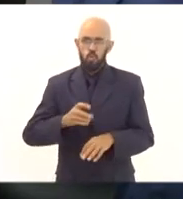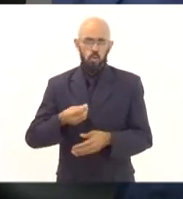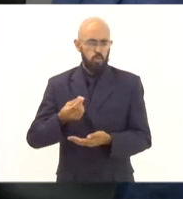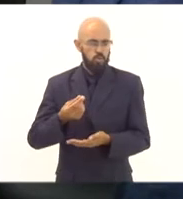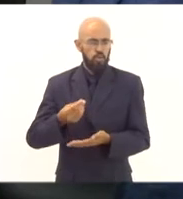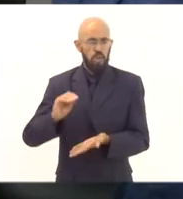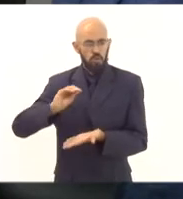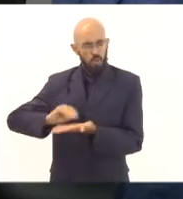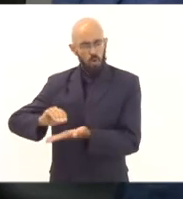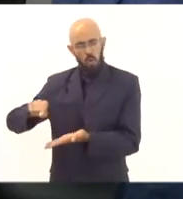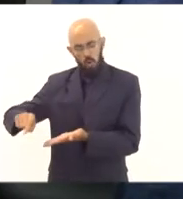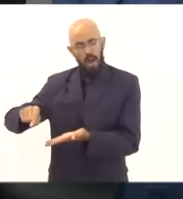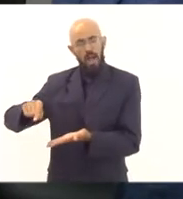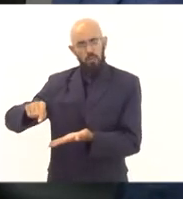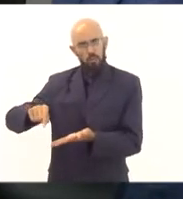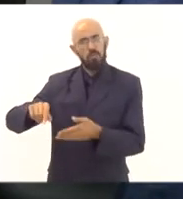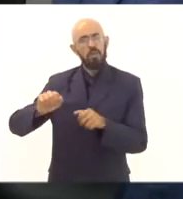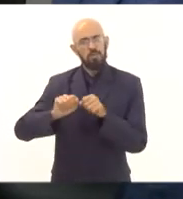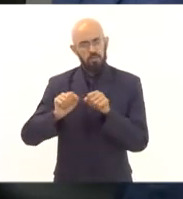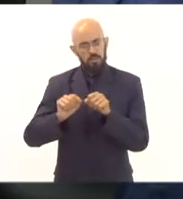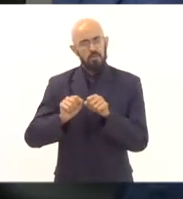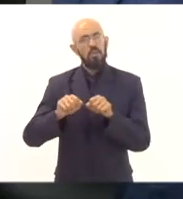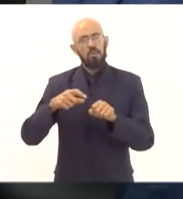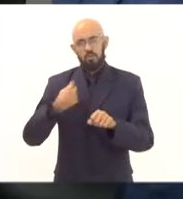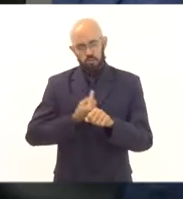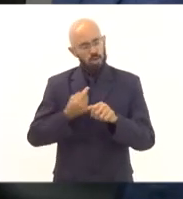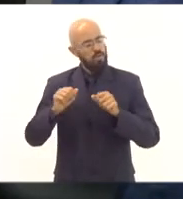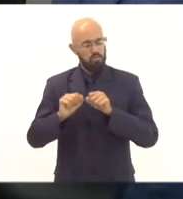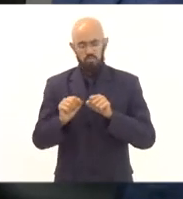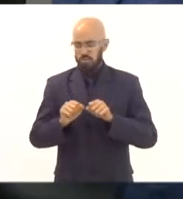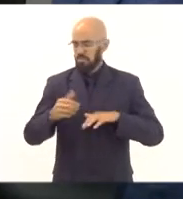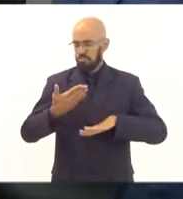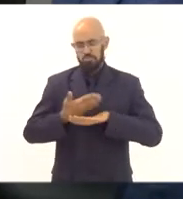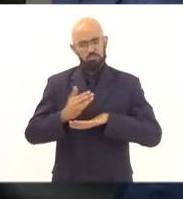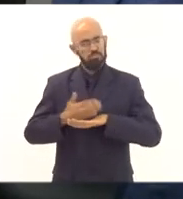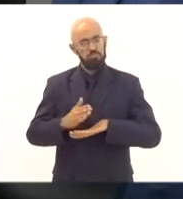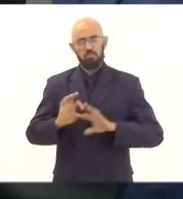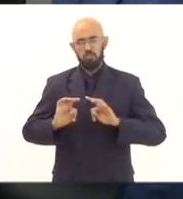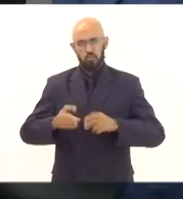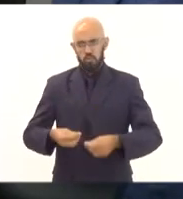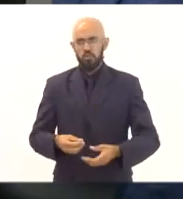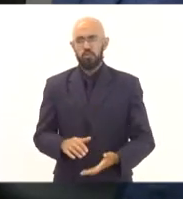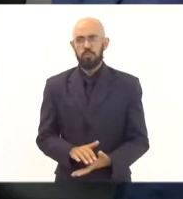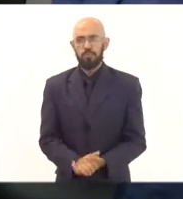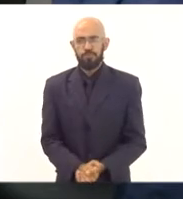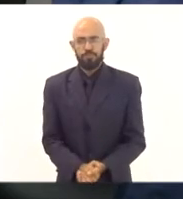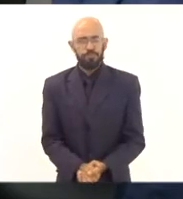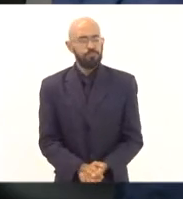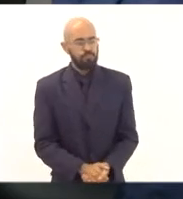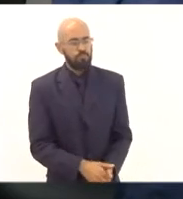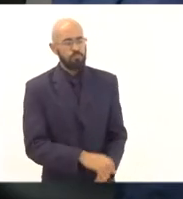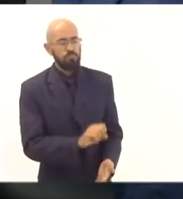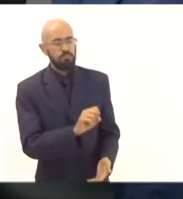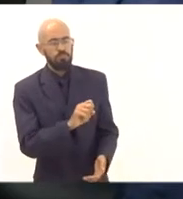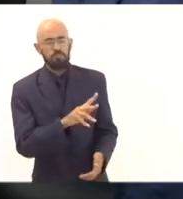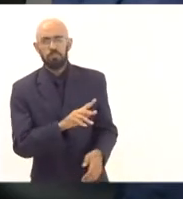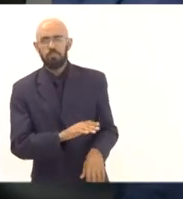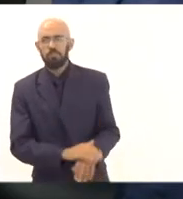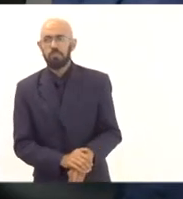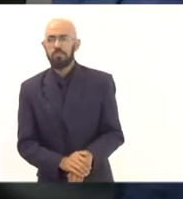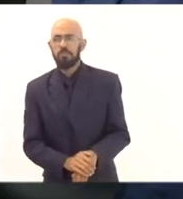foi colocado e são para ser operacionalizado foi operacionalizado aquele isso só